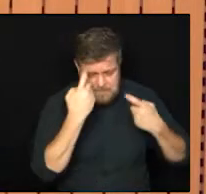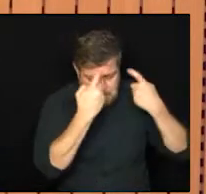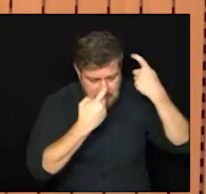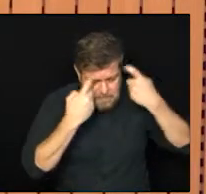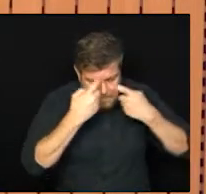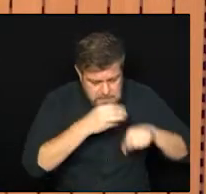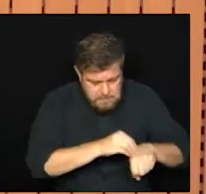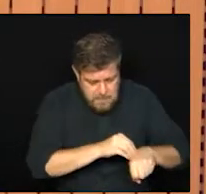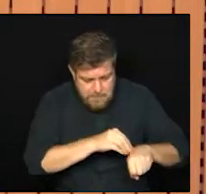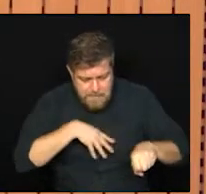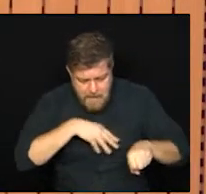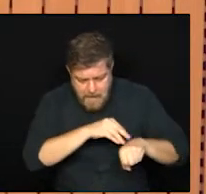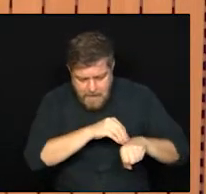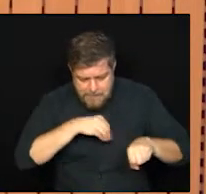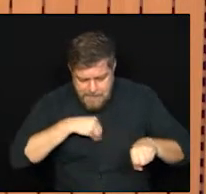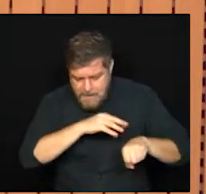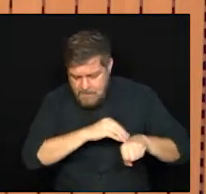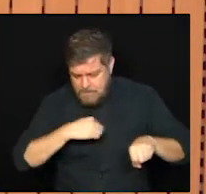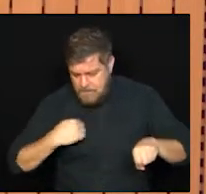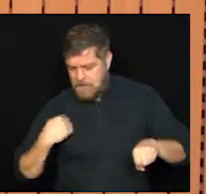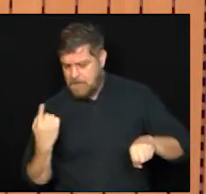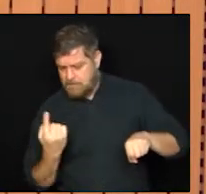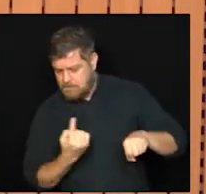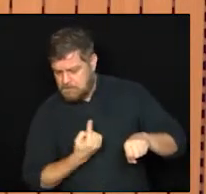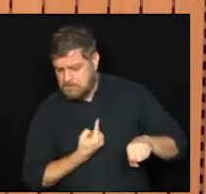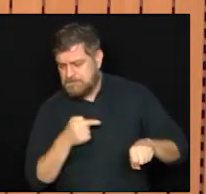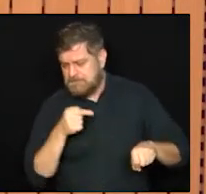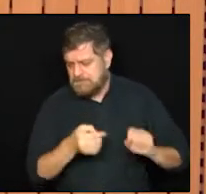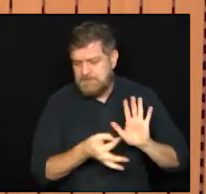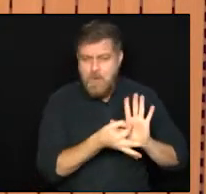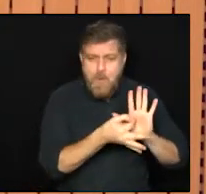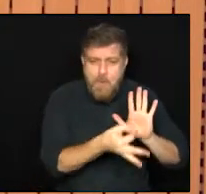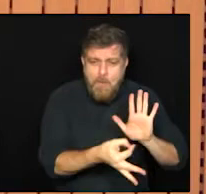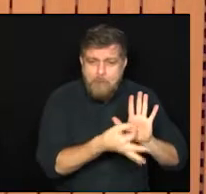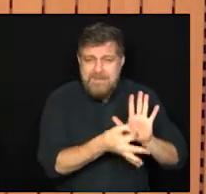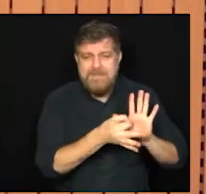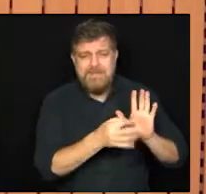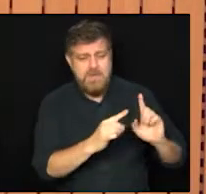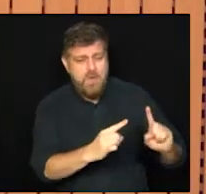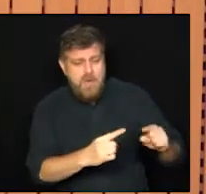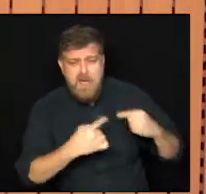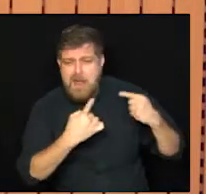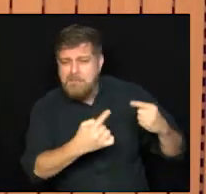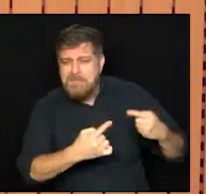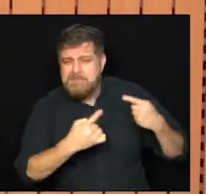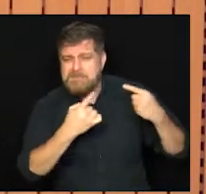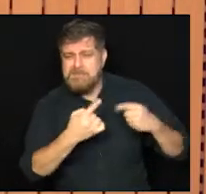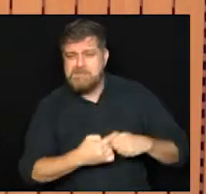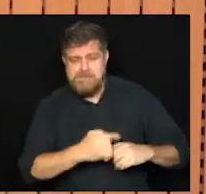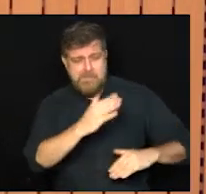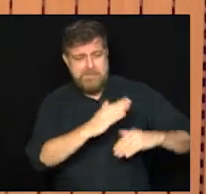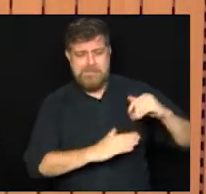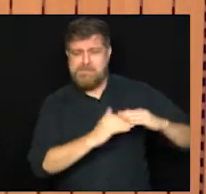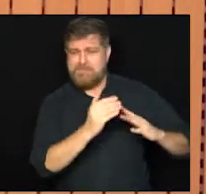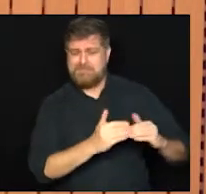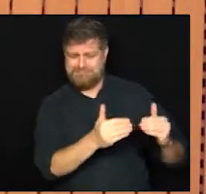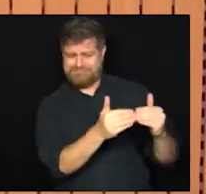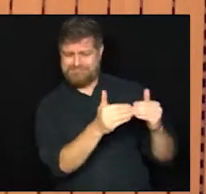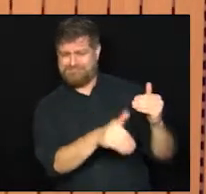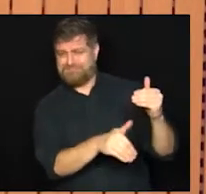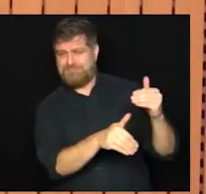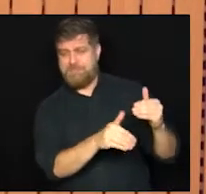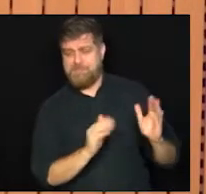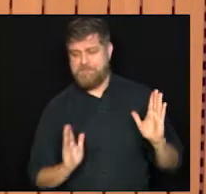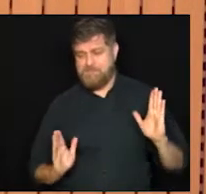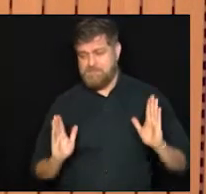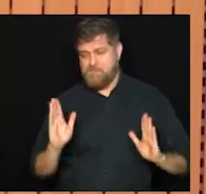trazer sugestões, às vezes queixas, reclamações e medidas que estão sendo adotados. Durante o